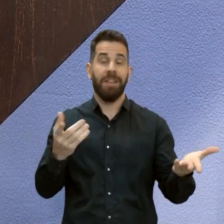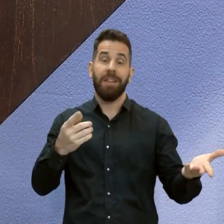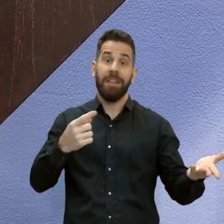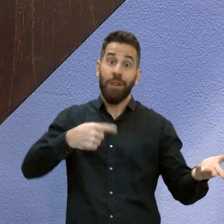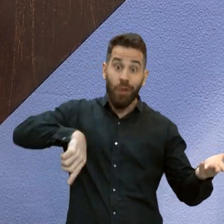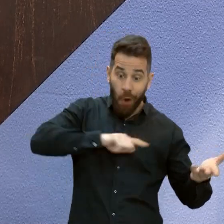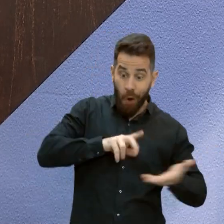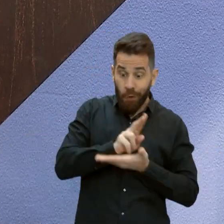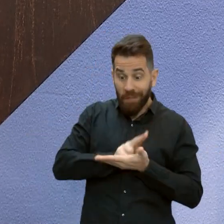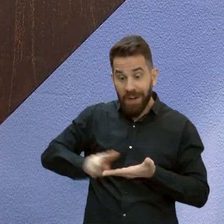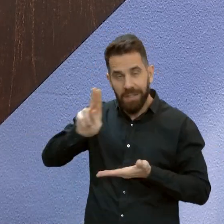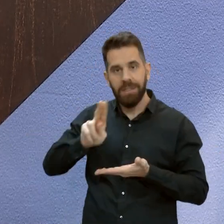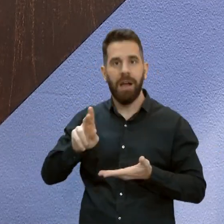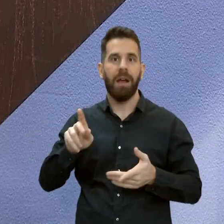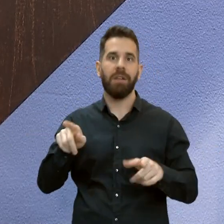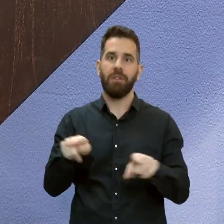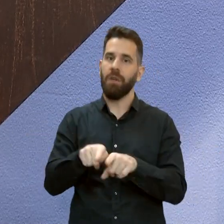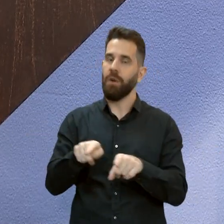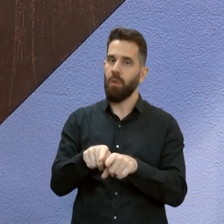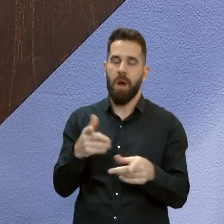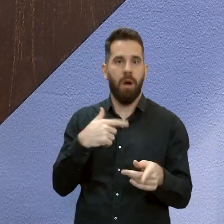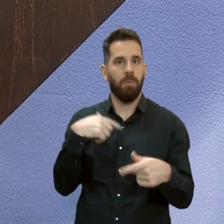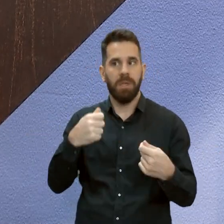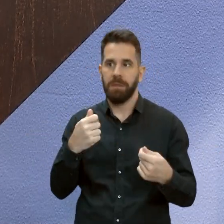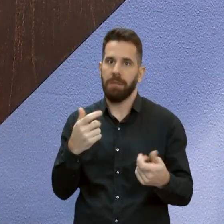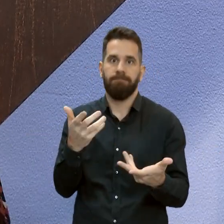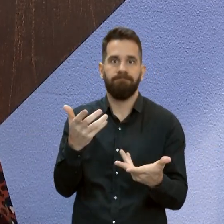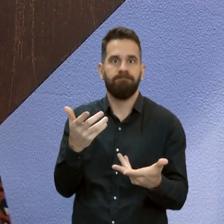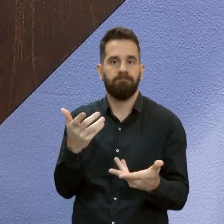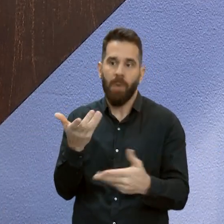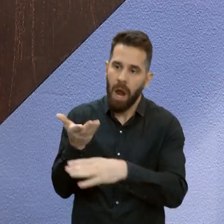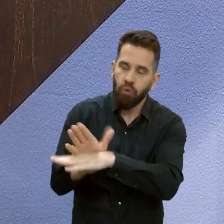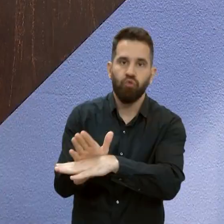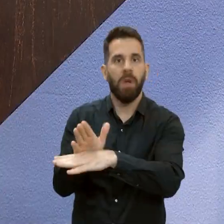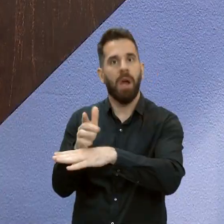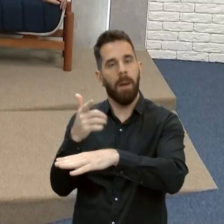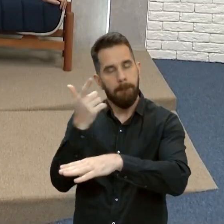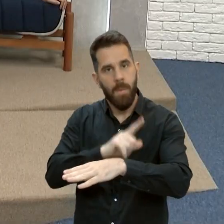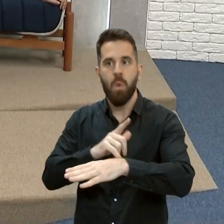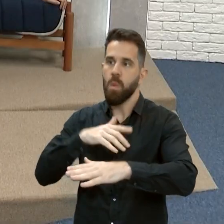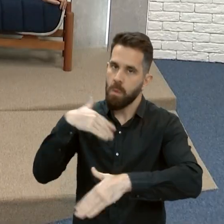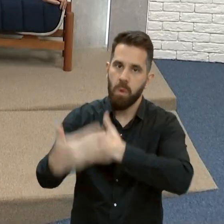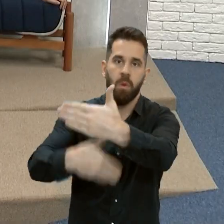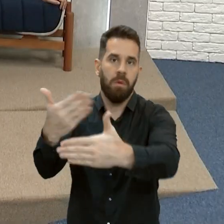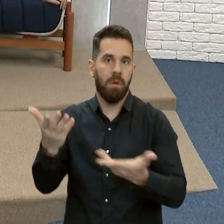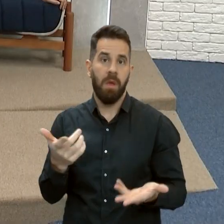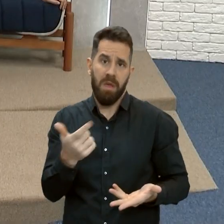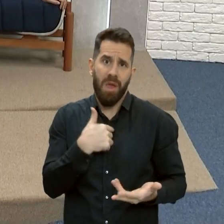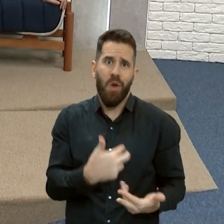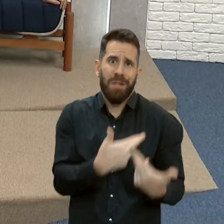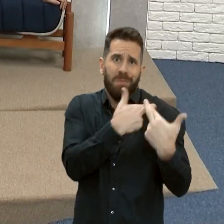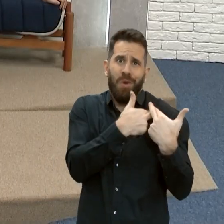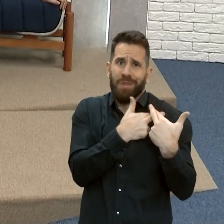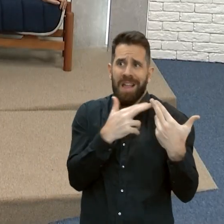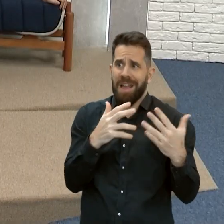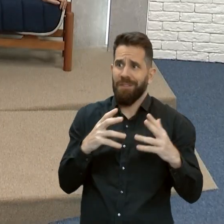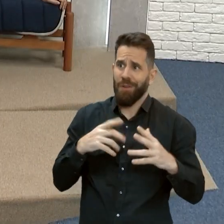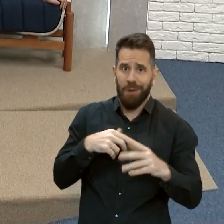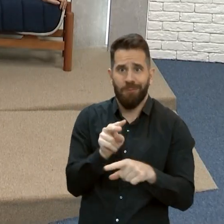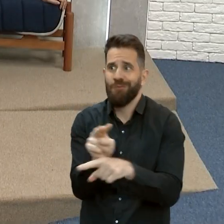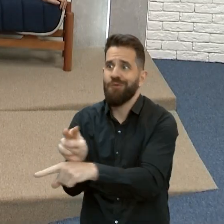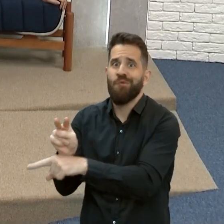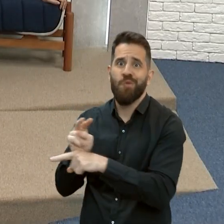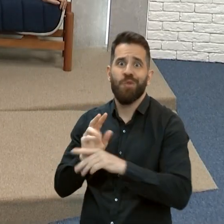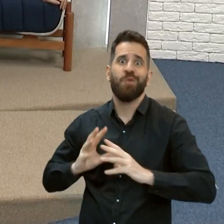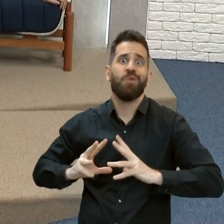conta, porque eu me sinto responsável por todas as pessoas, como eu me sinto pelo ambiente, pela natureza, assim por diante. A